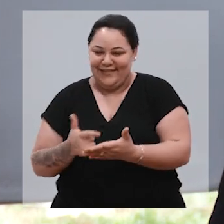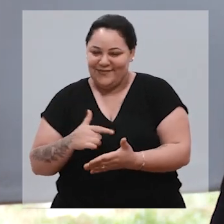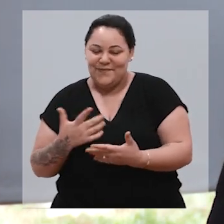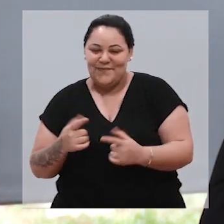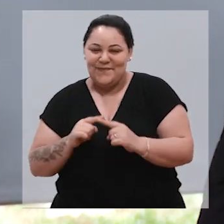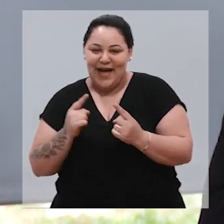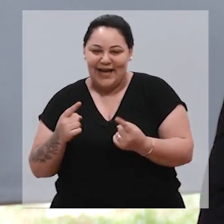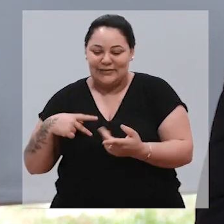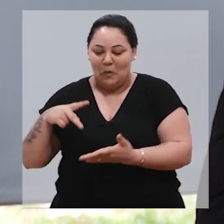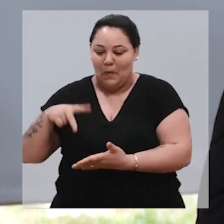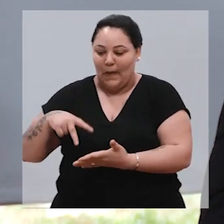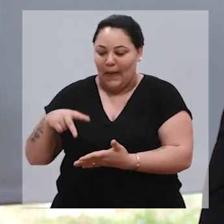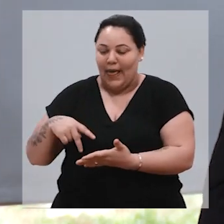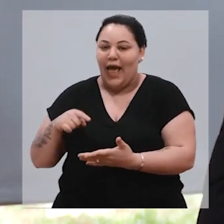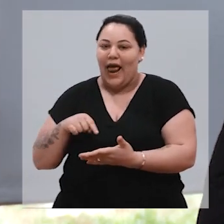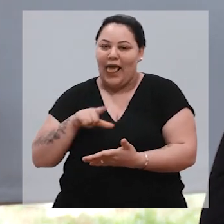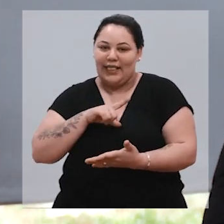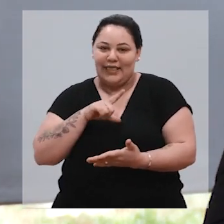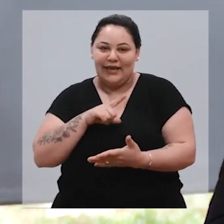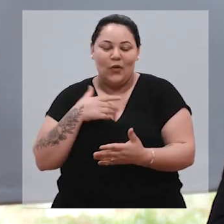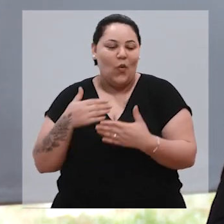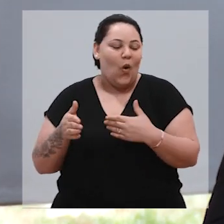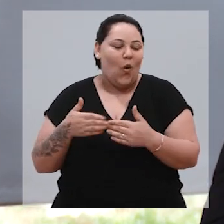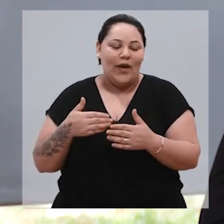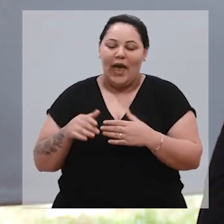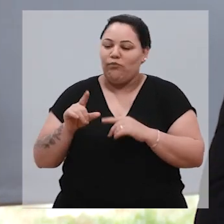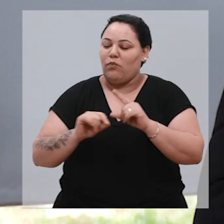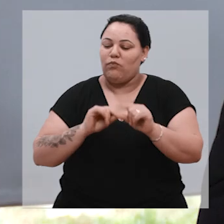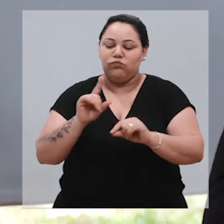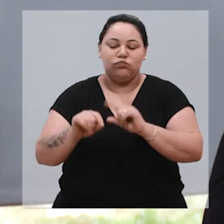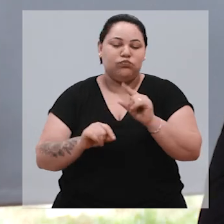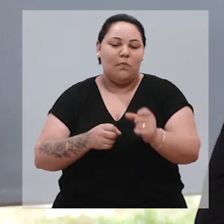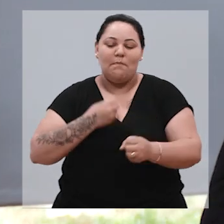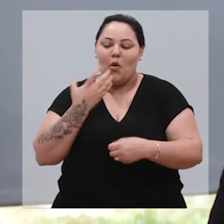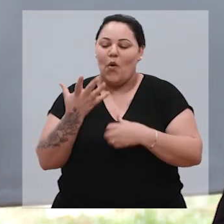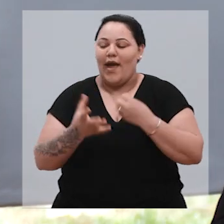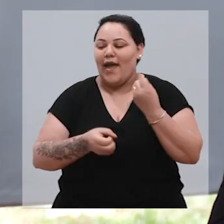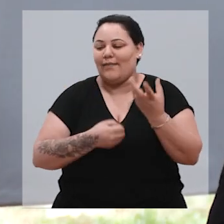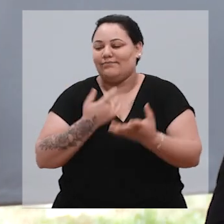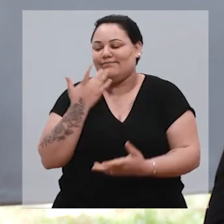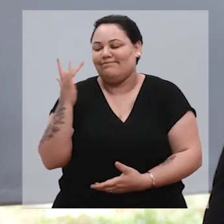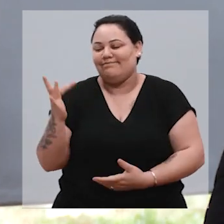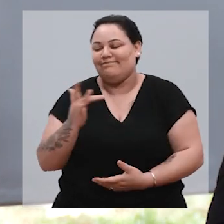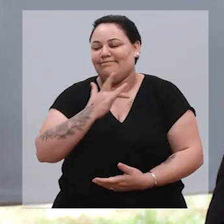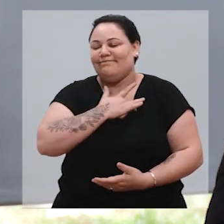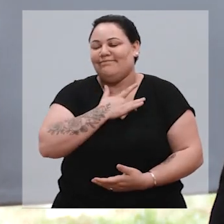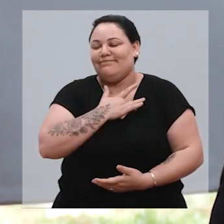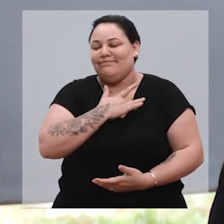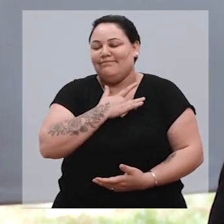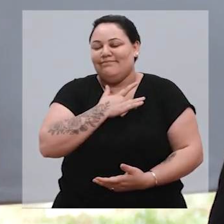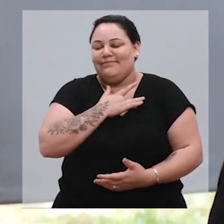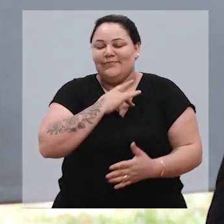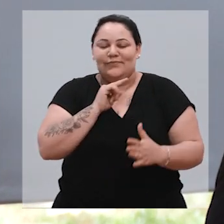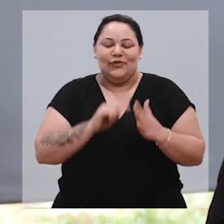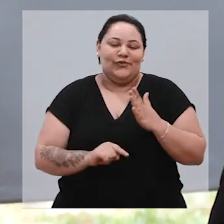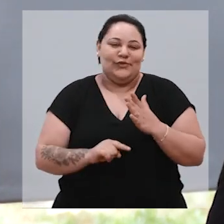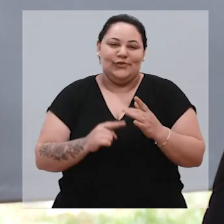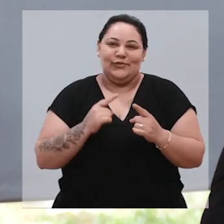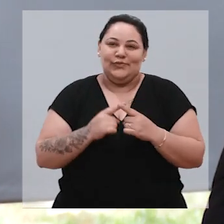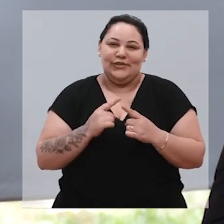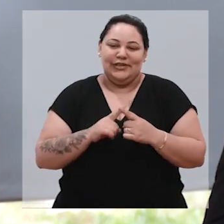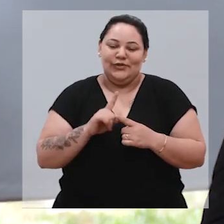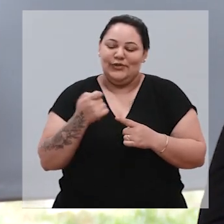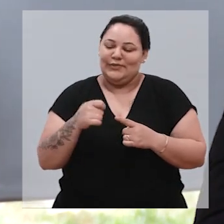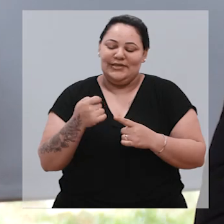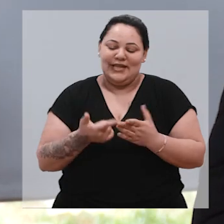não terminei ainda estou lendo, então ela tem qualquer um deles que você vê, os poemas dela tocam muito o coração, porque como tem